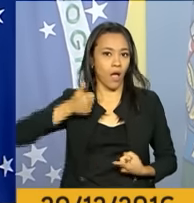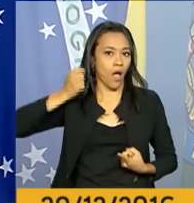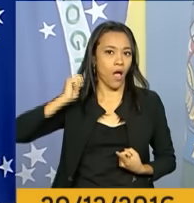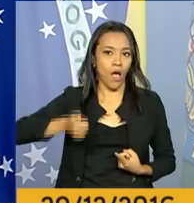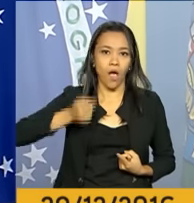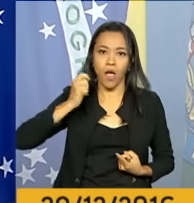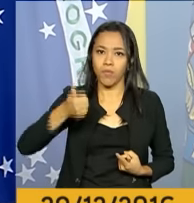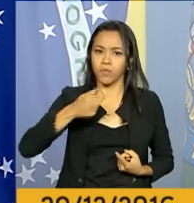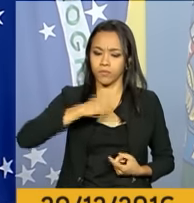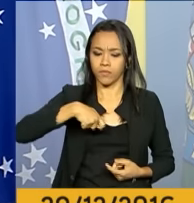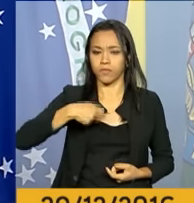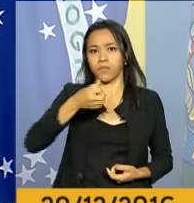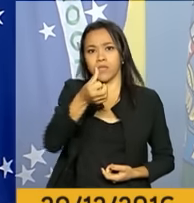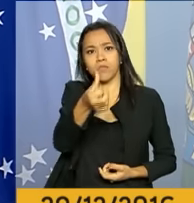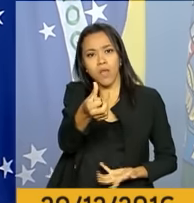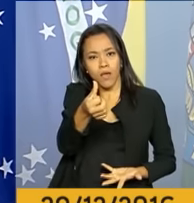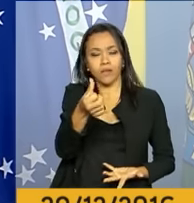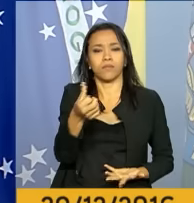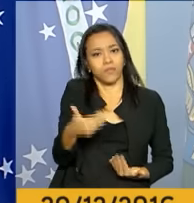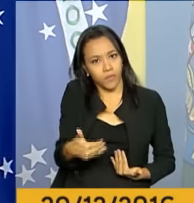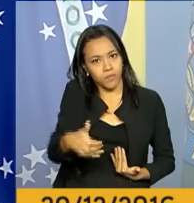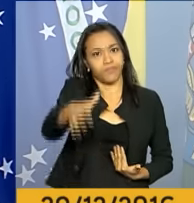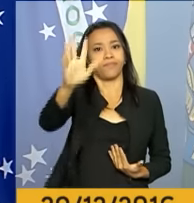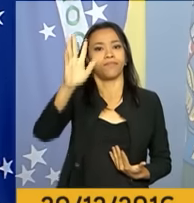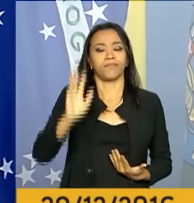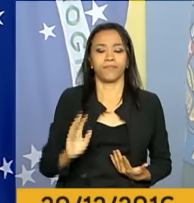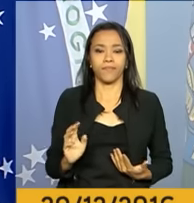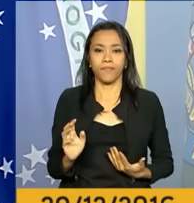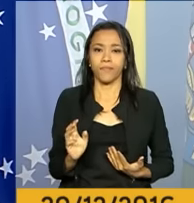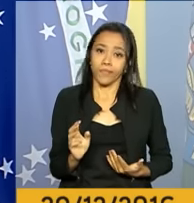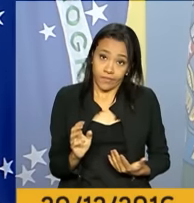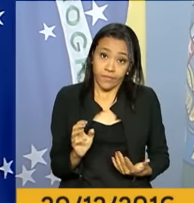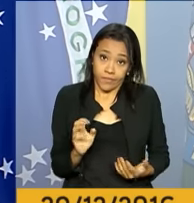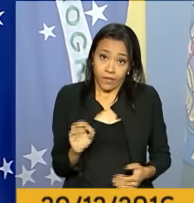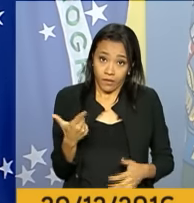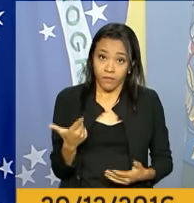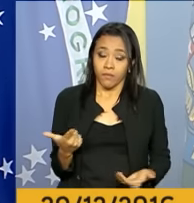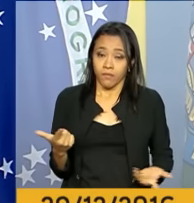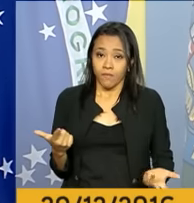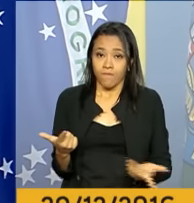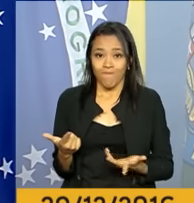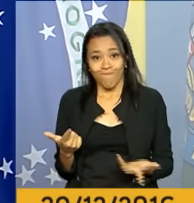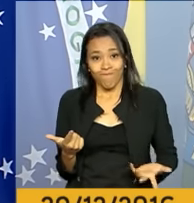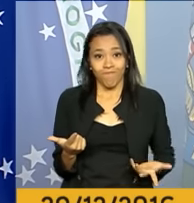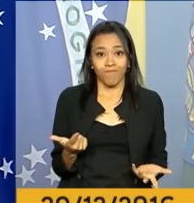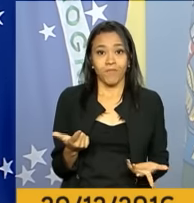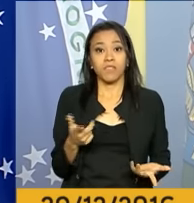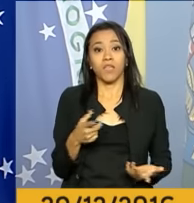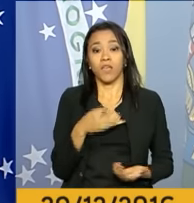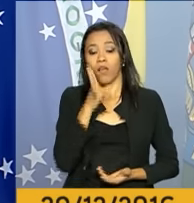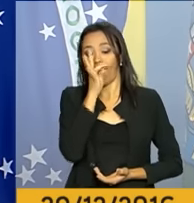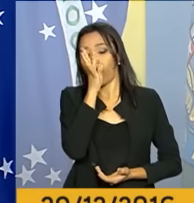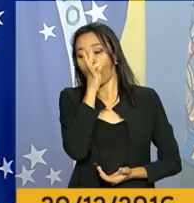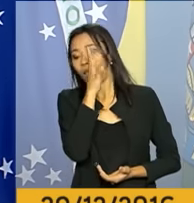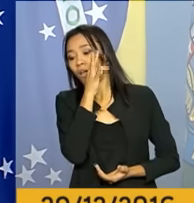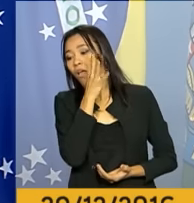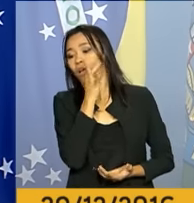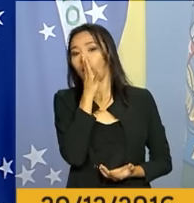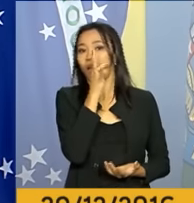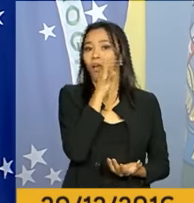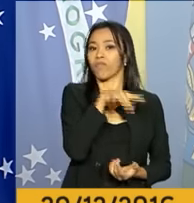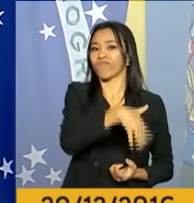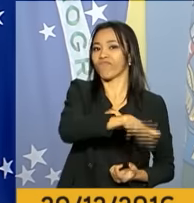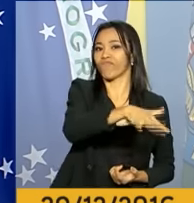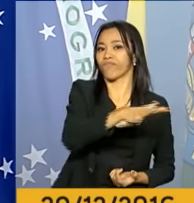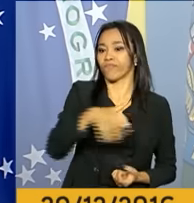poucos meses eh levadas adiante sem naturalmente eh ignorar o muito que foi feito em outros